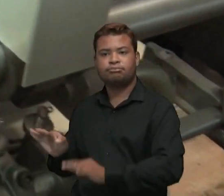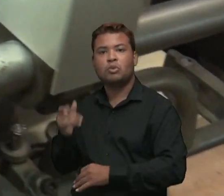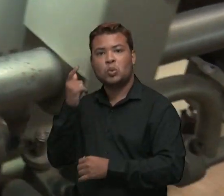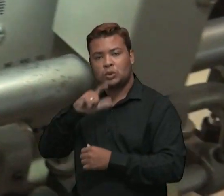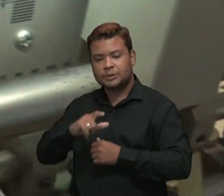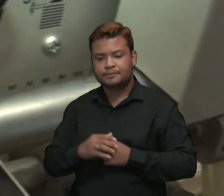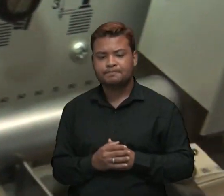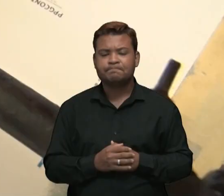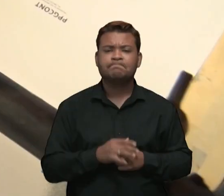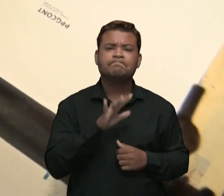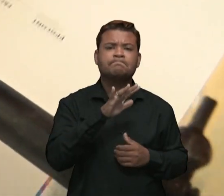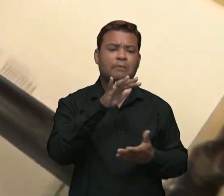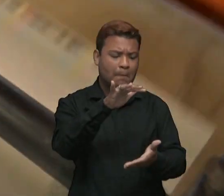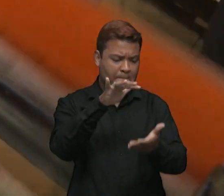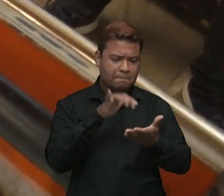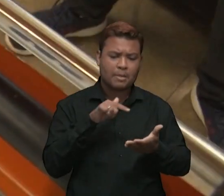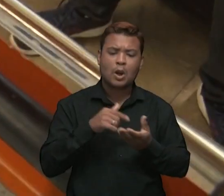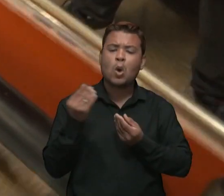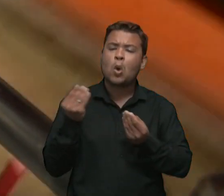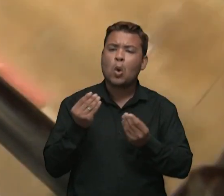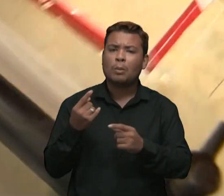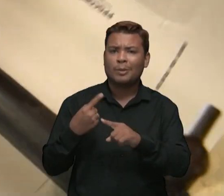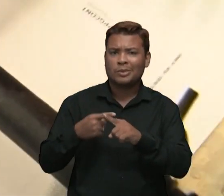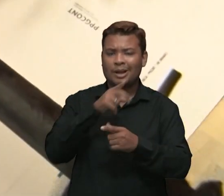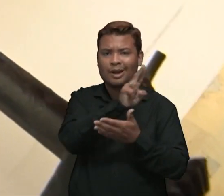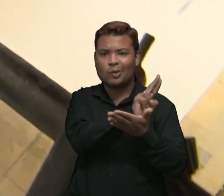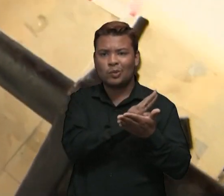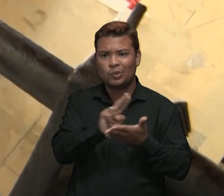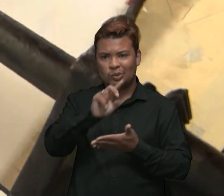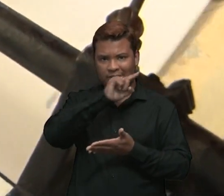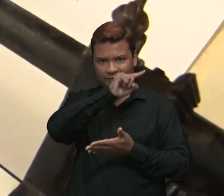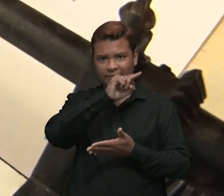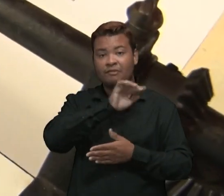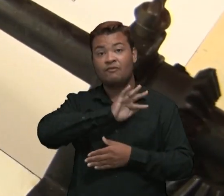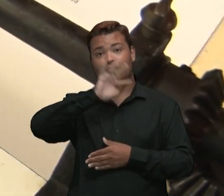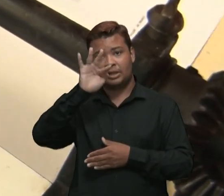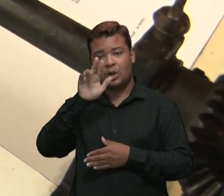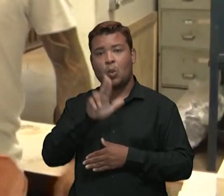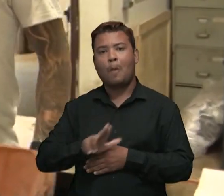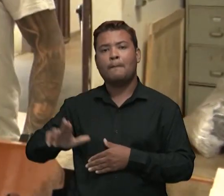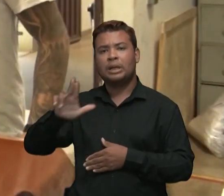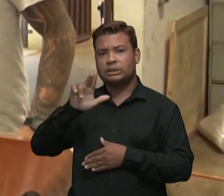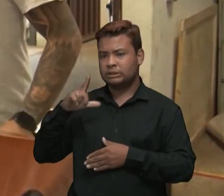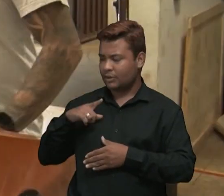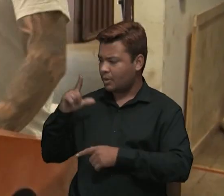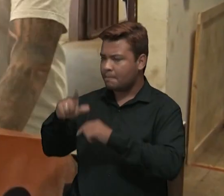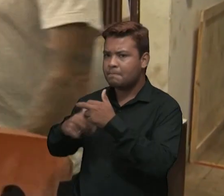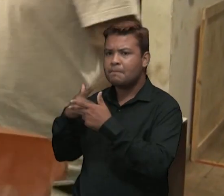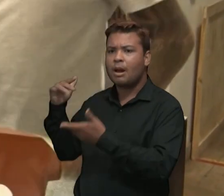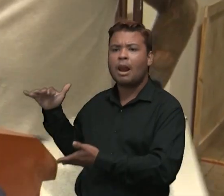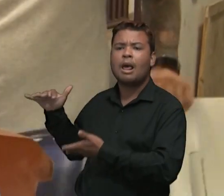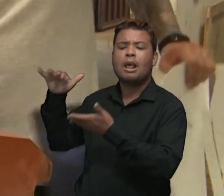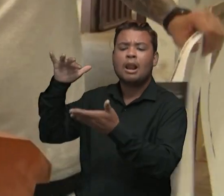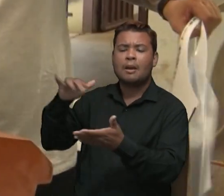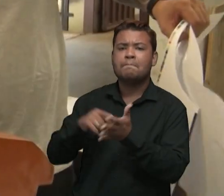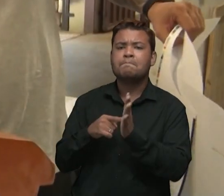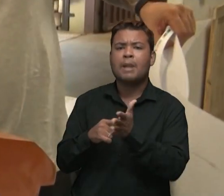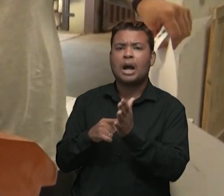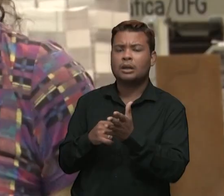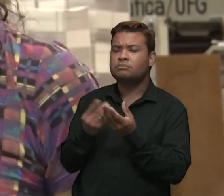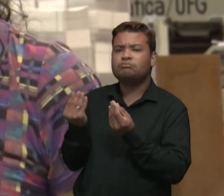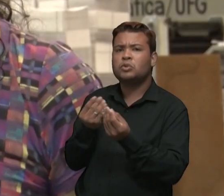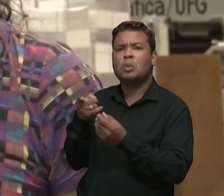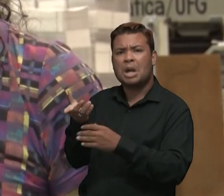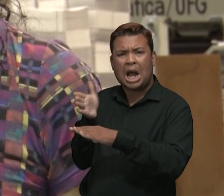aí dessas máquinas, da doação de máquinas da Universidade de Uberlândia? O que elas significam agora para o